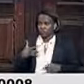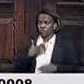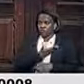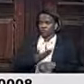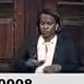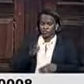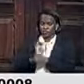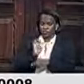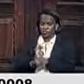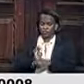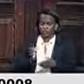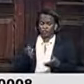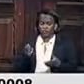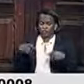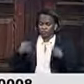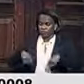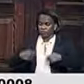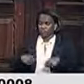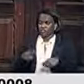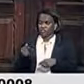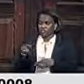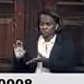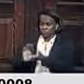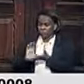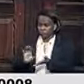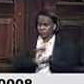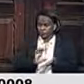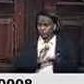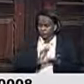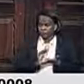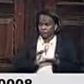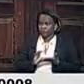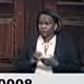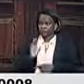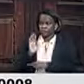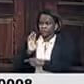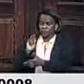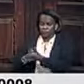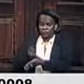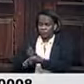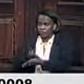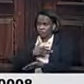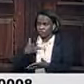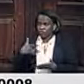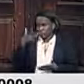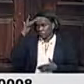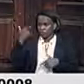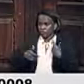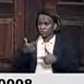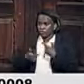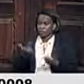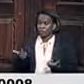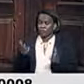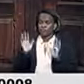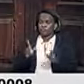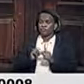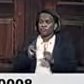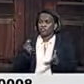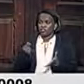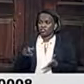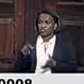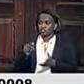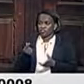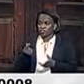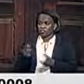com a responsabilidade de, com recursos orçamentários, bancar a saúde do servidor. E o que que fez? se apropriou